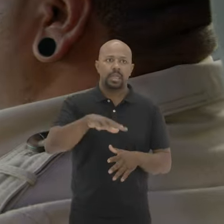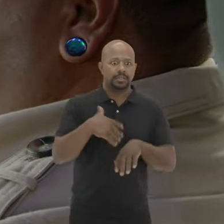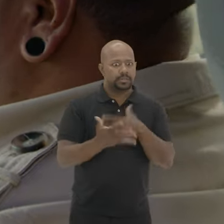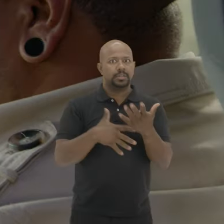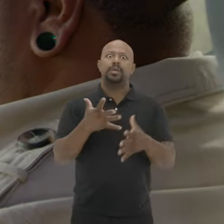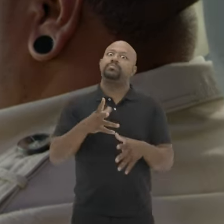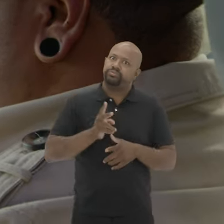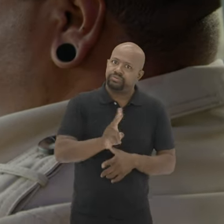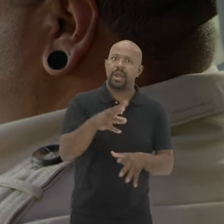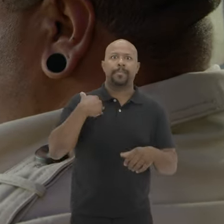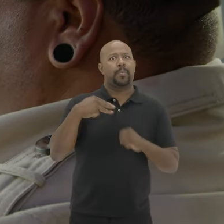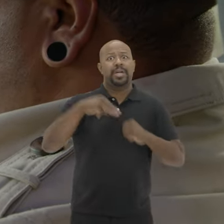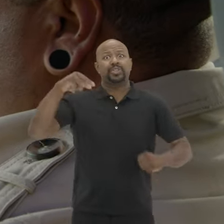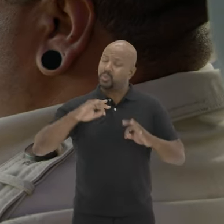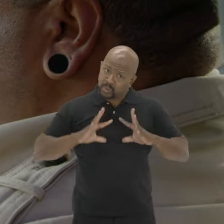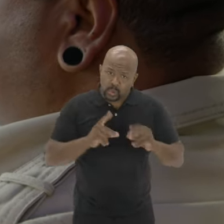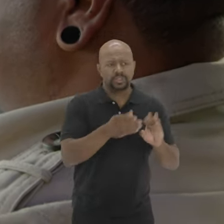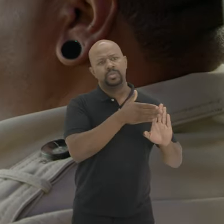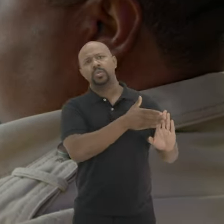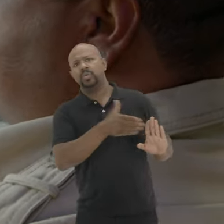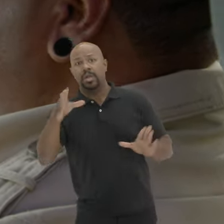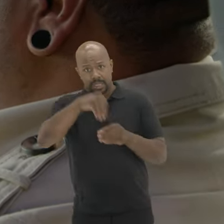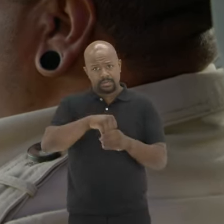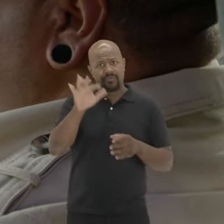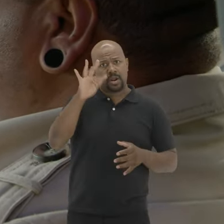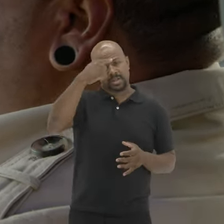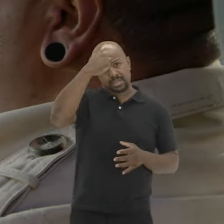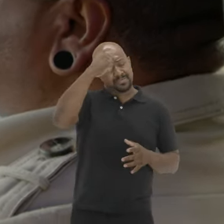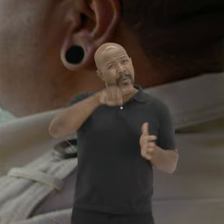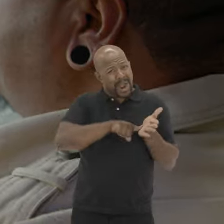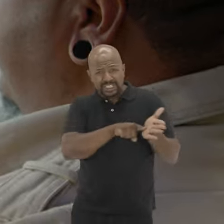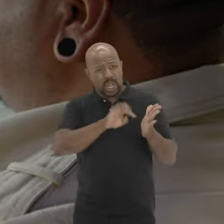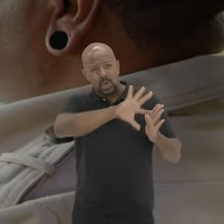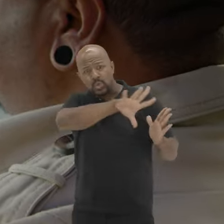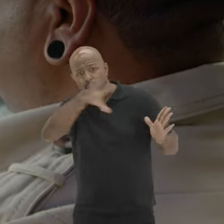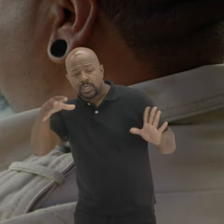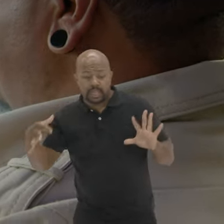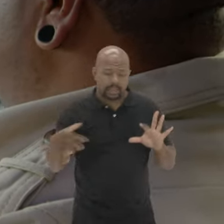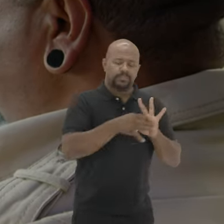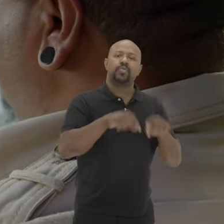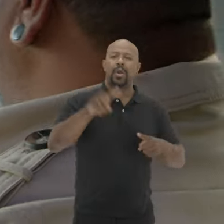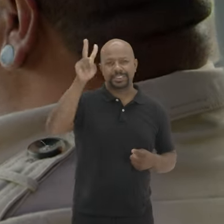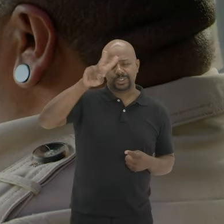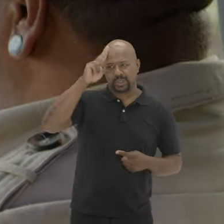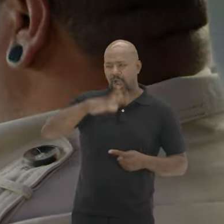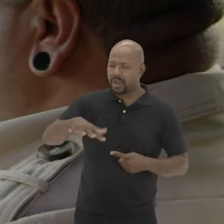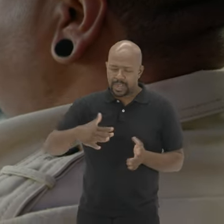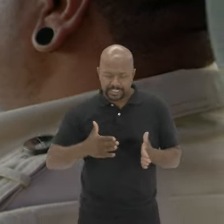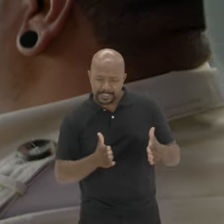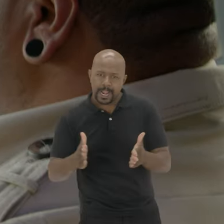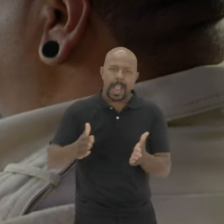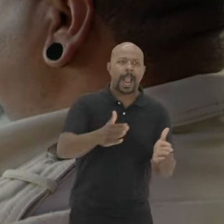virou o meu mestrado então Praticamente tudo que eu fiz de pesquisa na minha vida tá diretamente ligado com essa história com